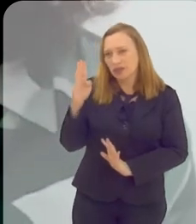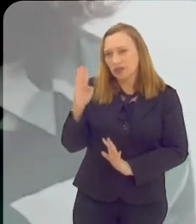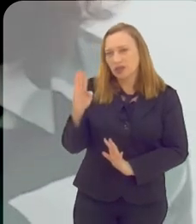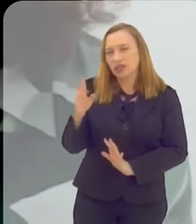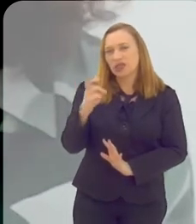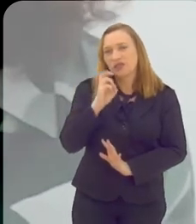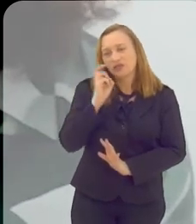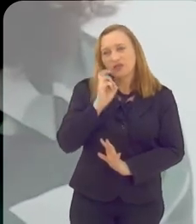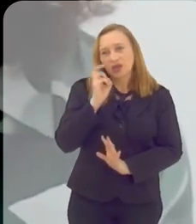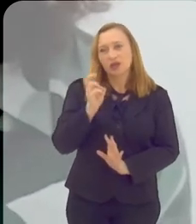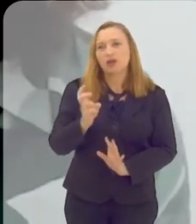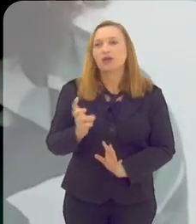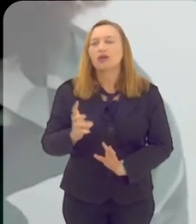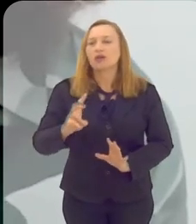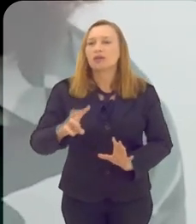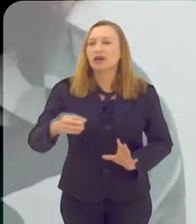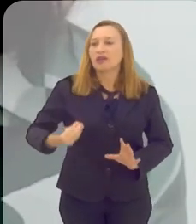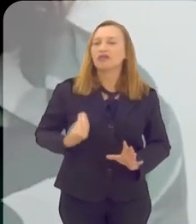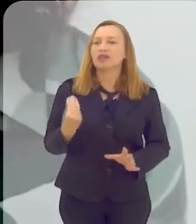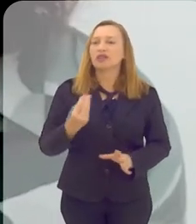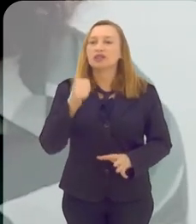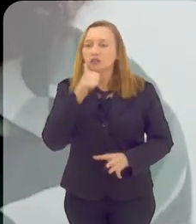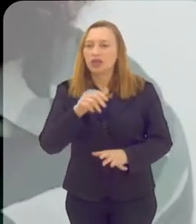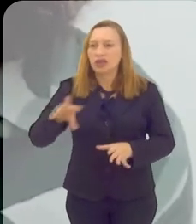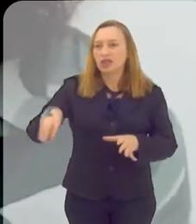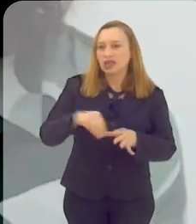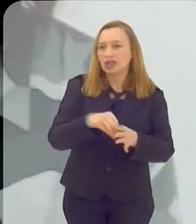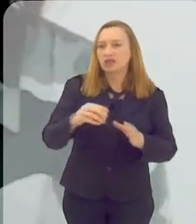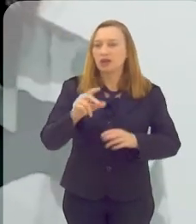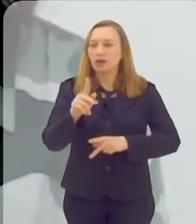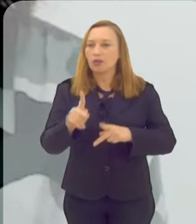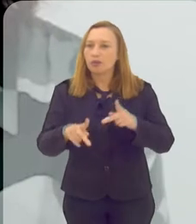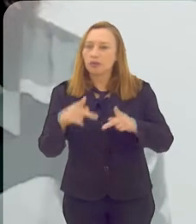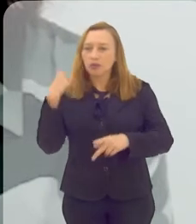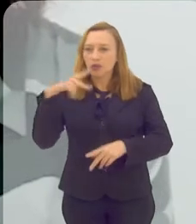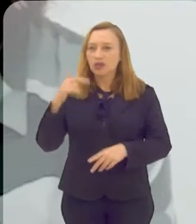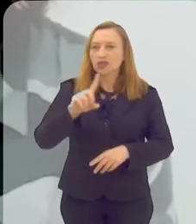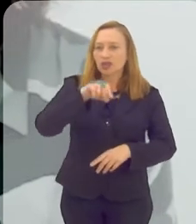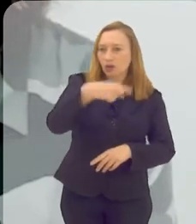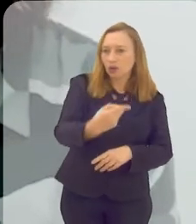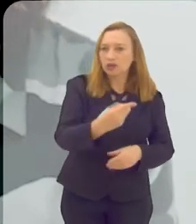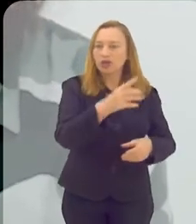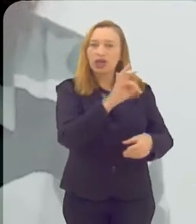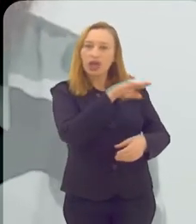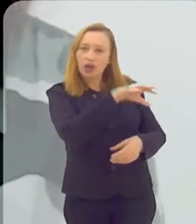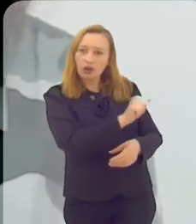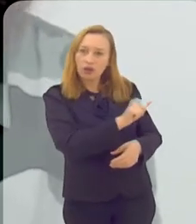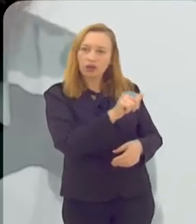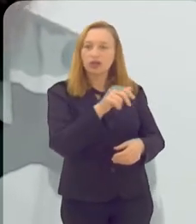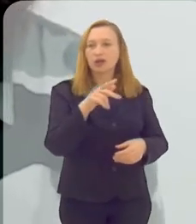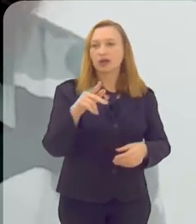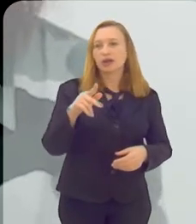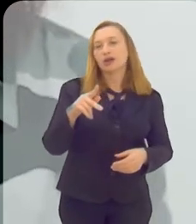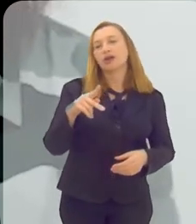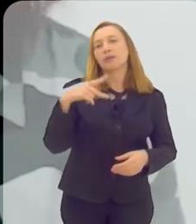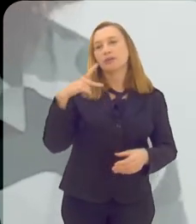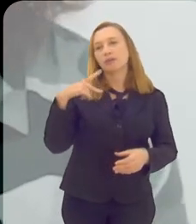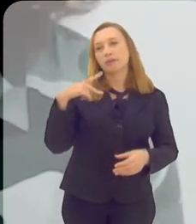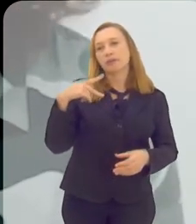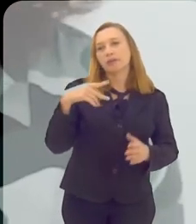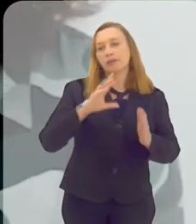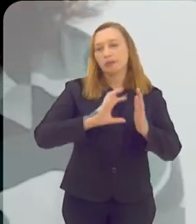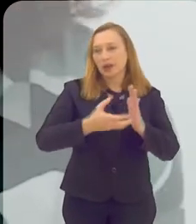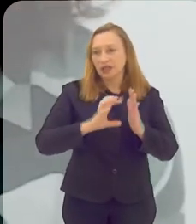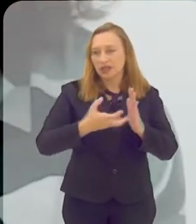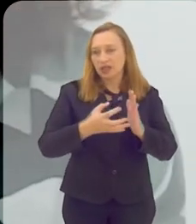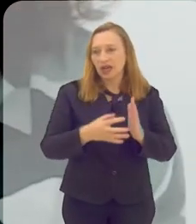principalmente criar constrangimentos para a participação das mulheres na política, e a outra que é a questão da cota partidária e do fundo partidário, que significa